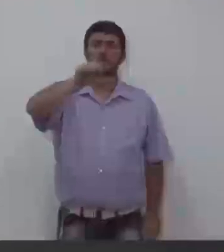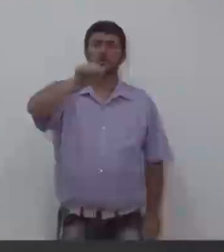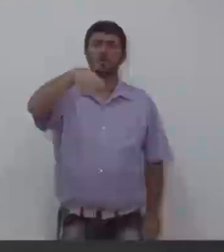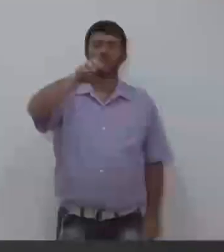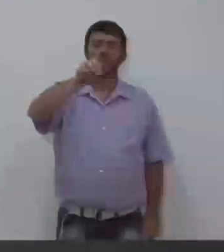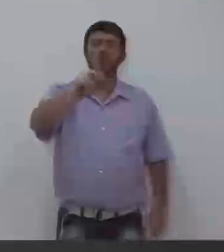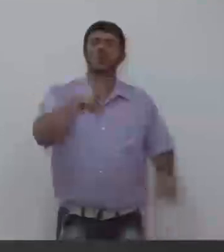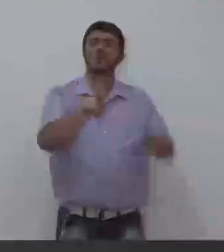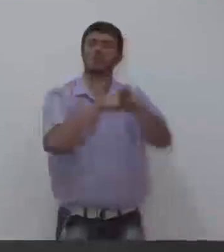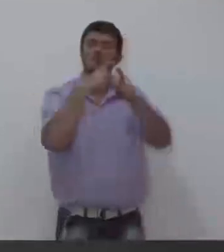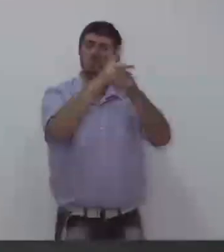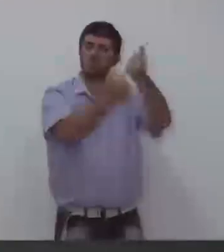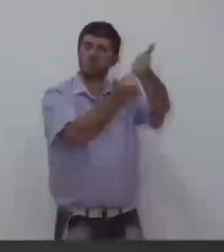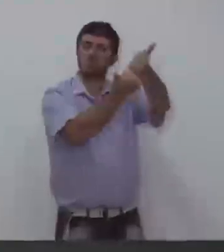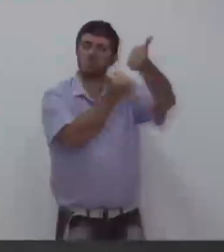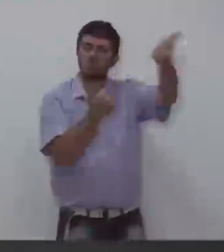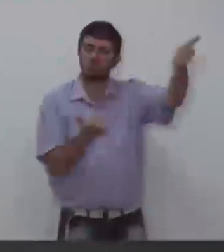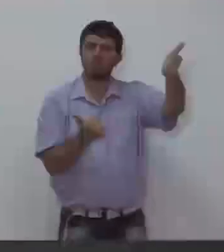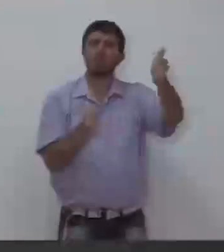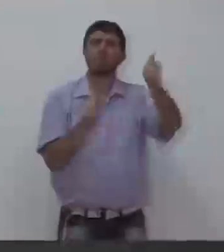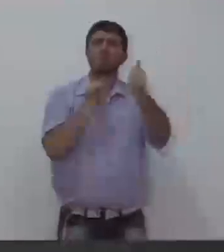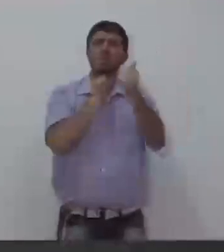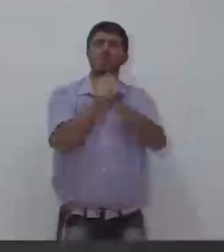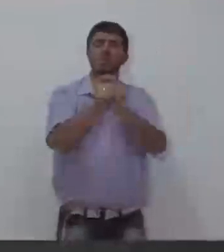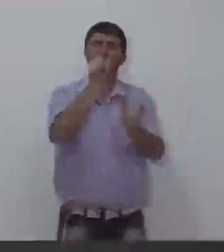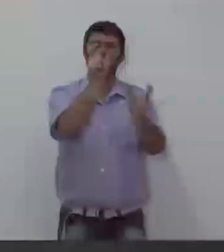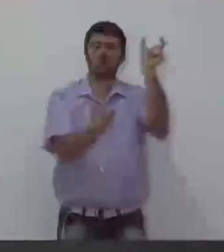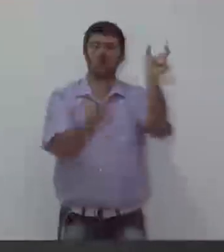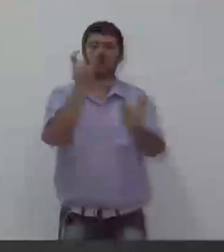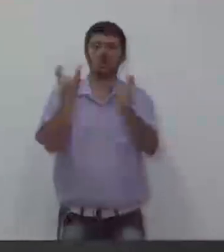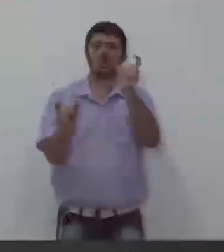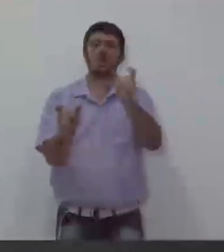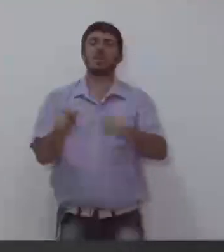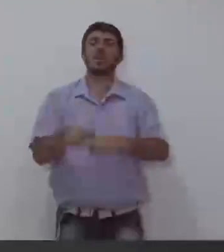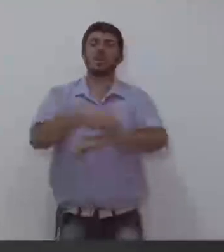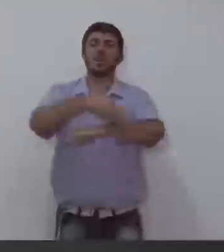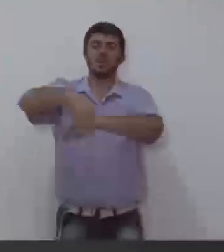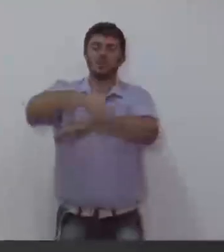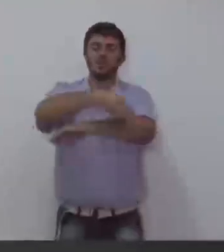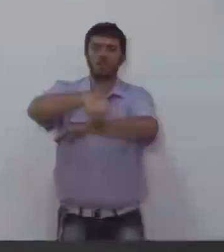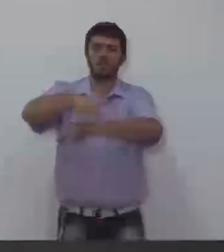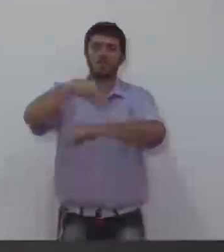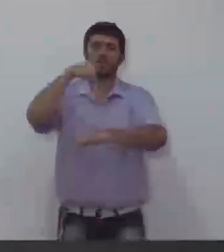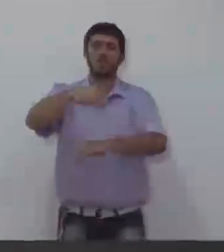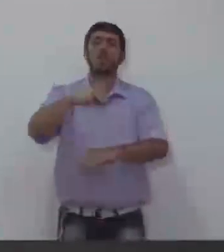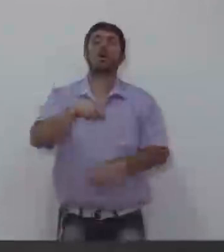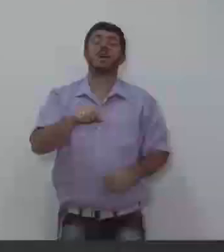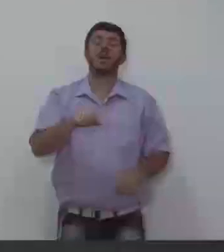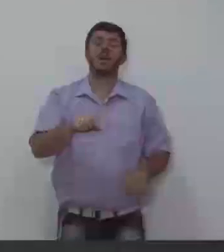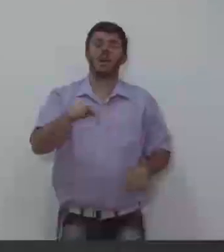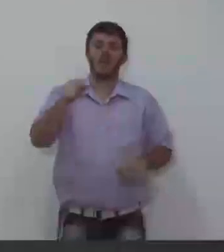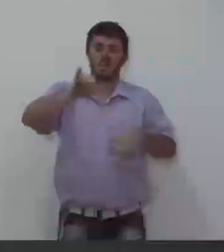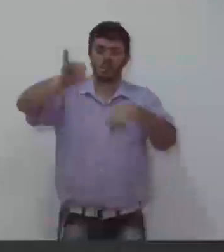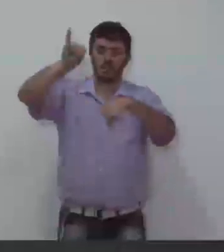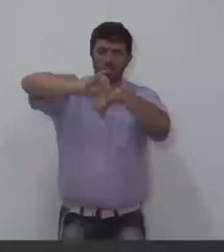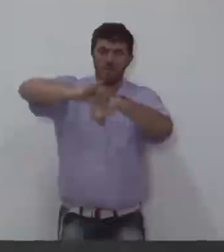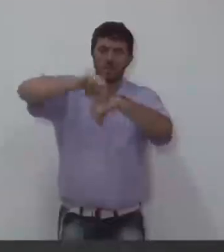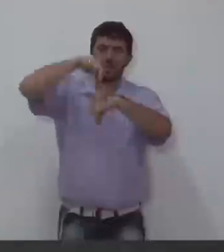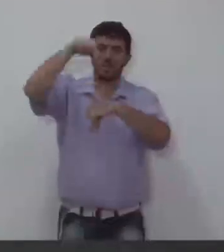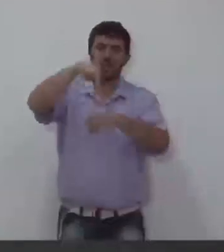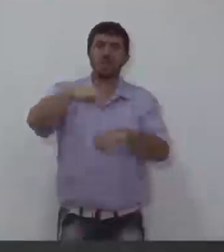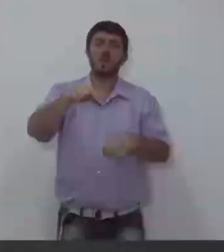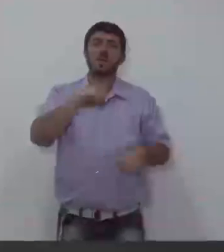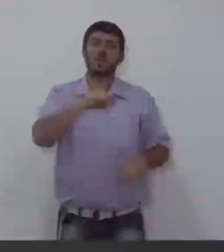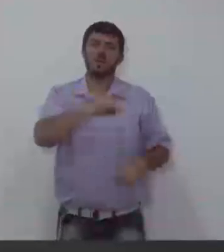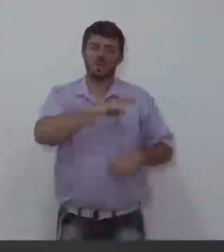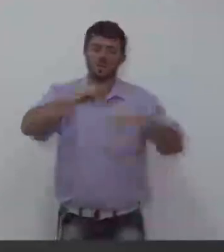e colaboradores que participaram do projeto. Endereço: Rua Fernando Costa, número 631, CEP 3280087,